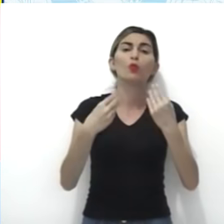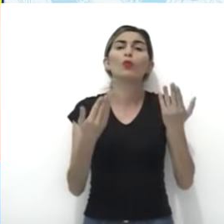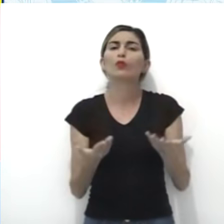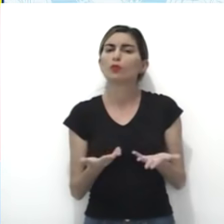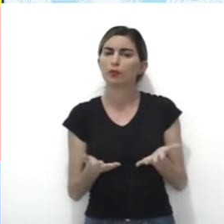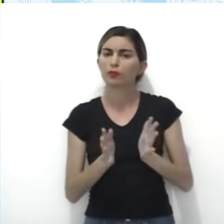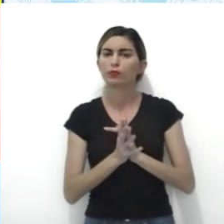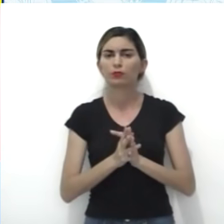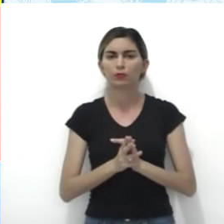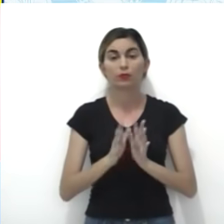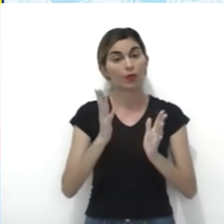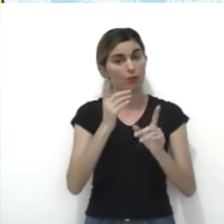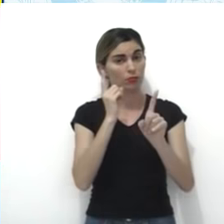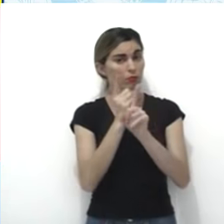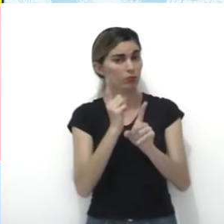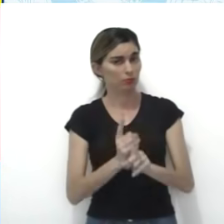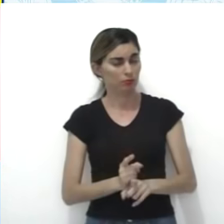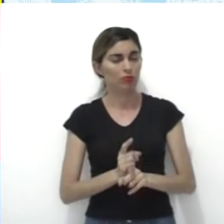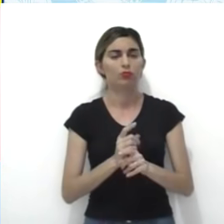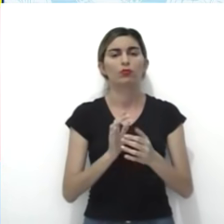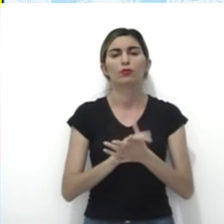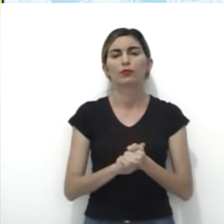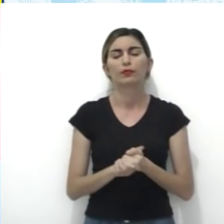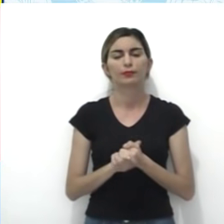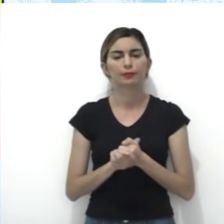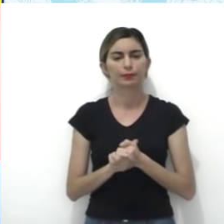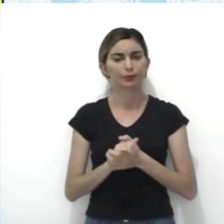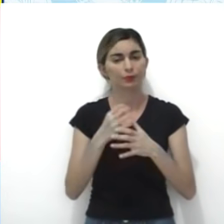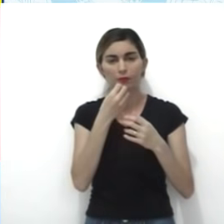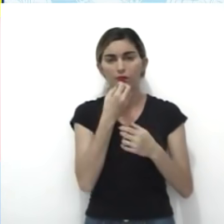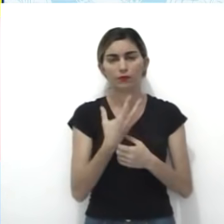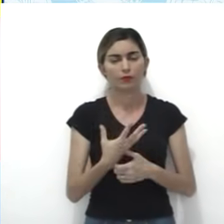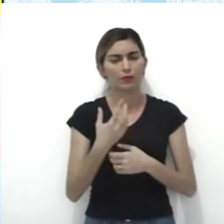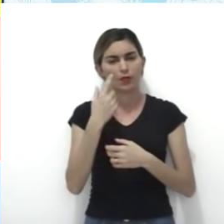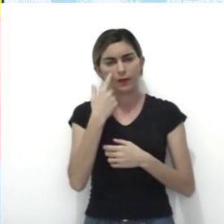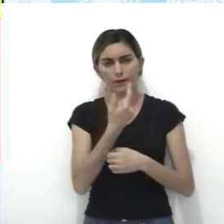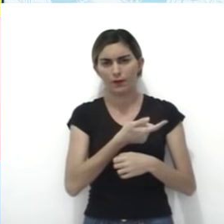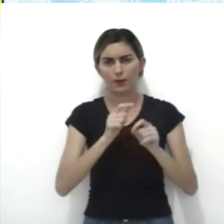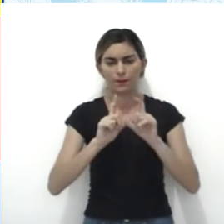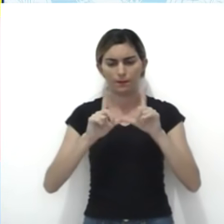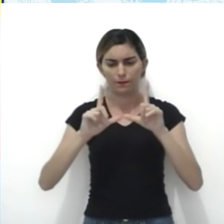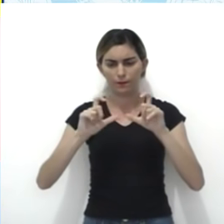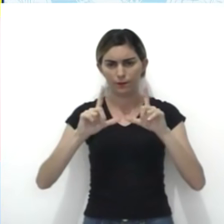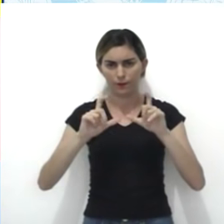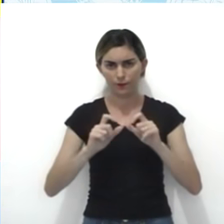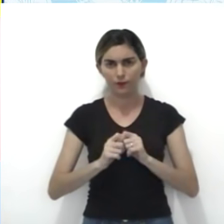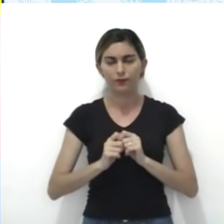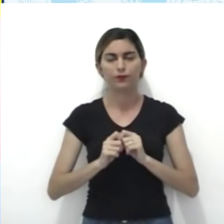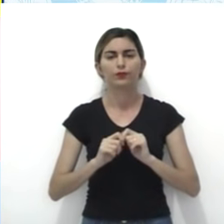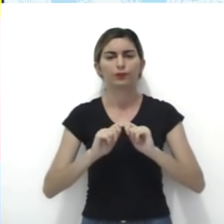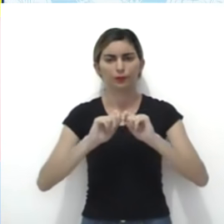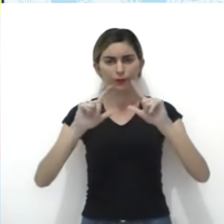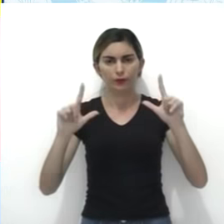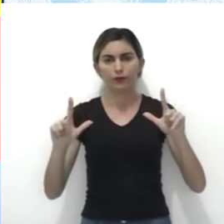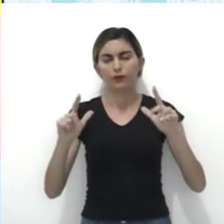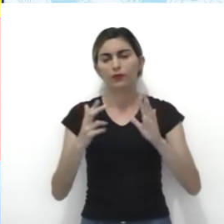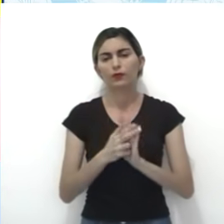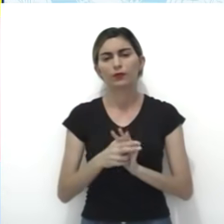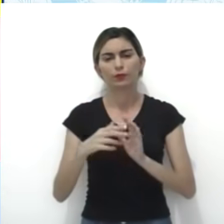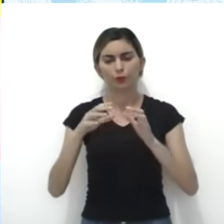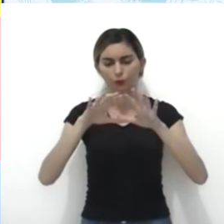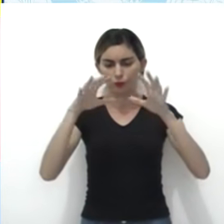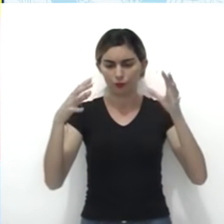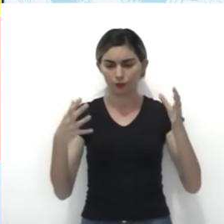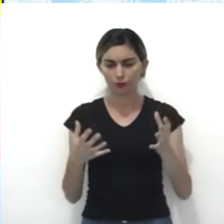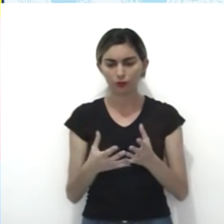então vamos ver algumas evidências sobre isso bom na imagem vocês podem observar